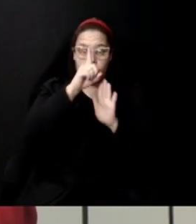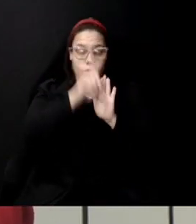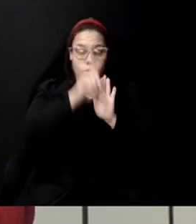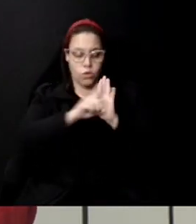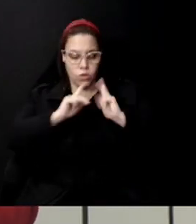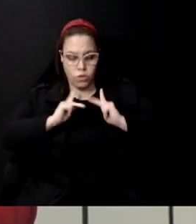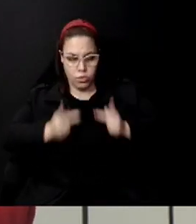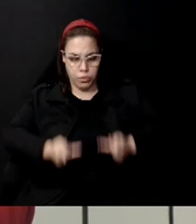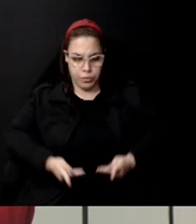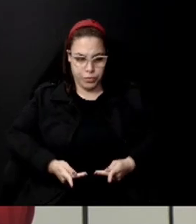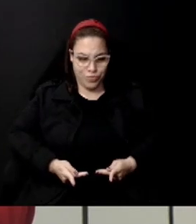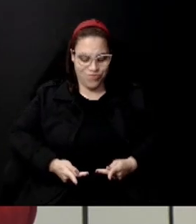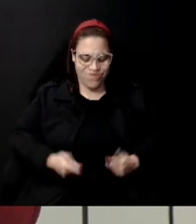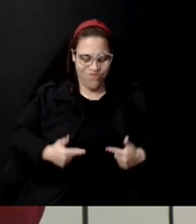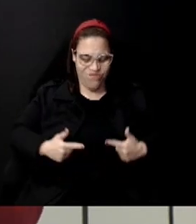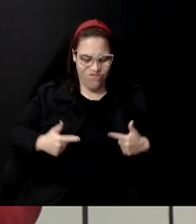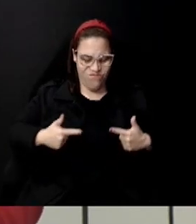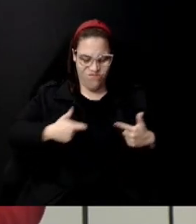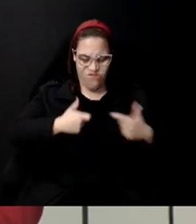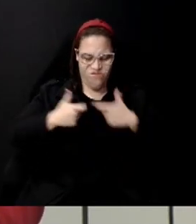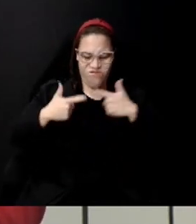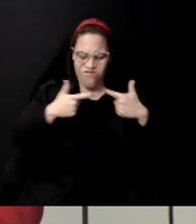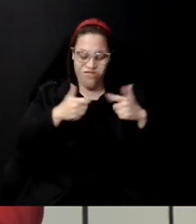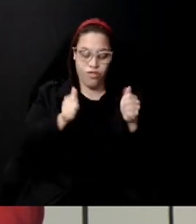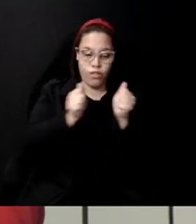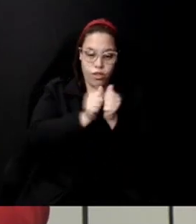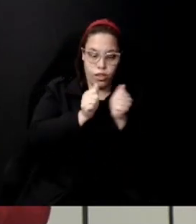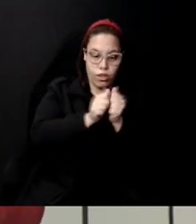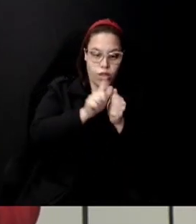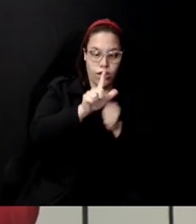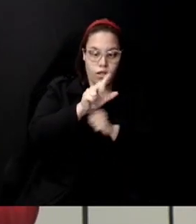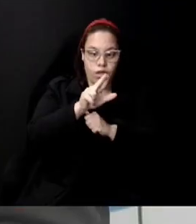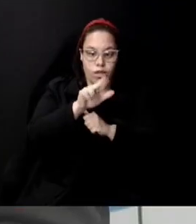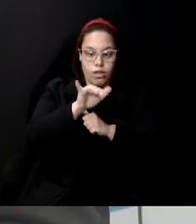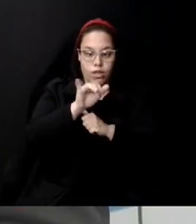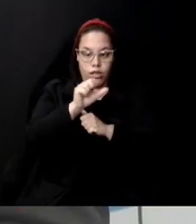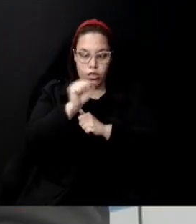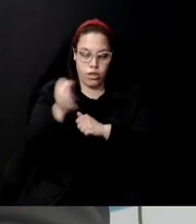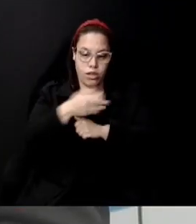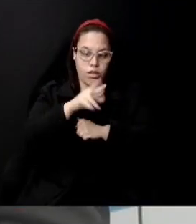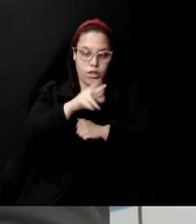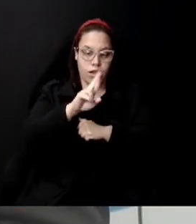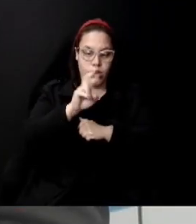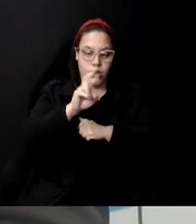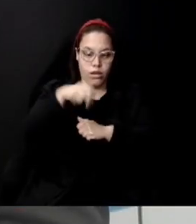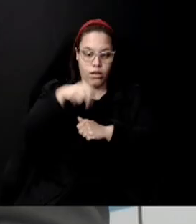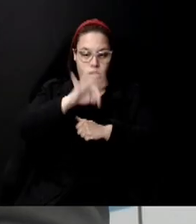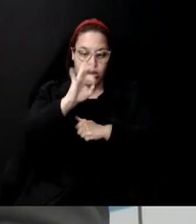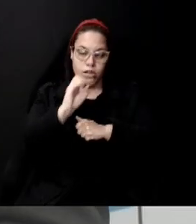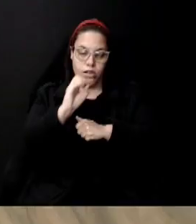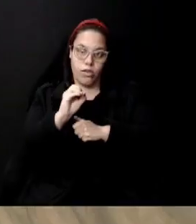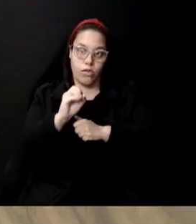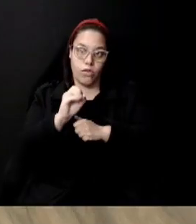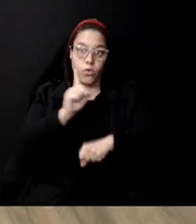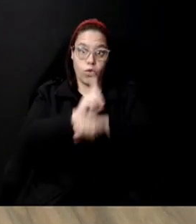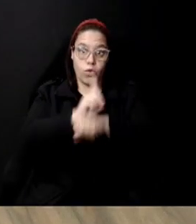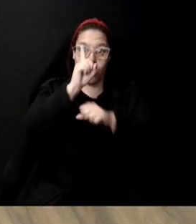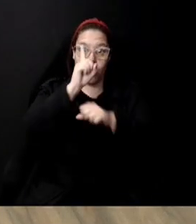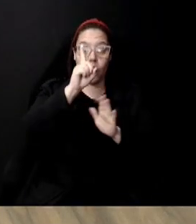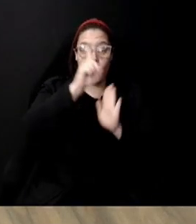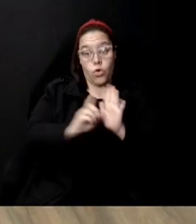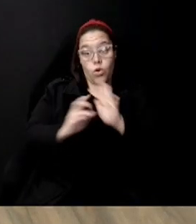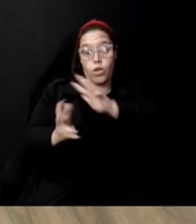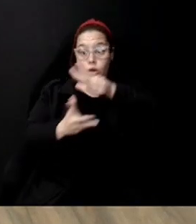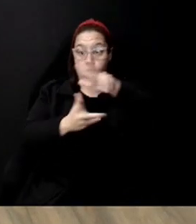de guerra. Quem está comigo é Luiz Renato Vedovado, doutor em Direito Internacional. Doutor, muito obrigada por sua